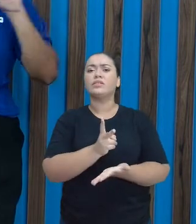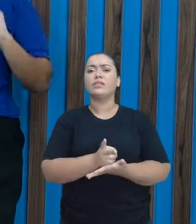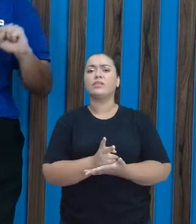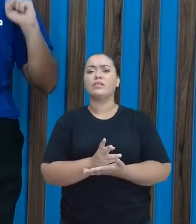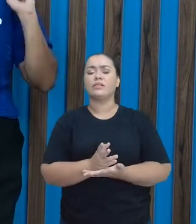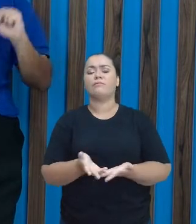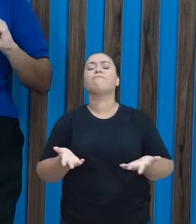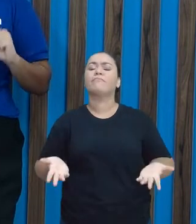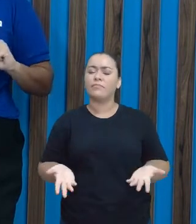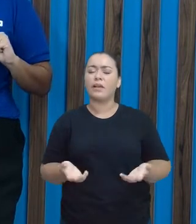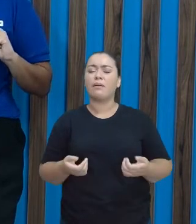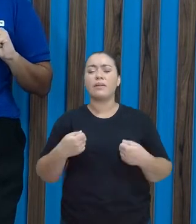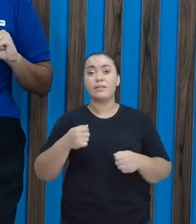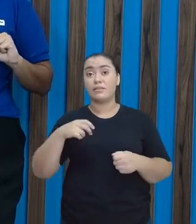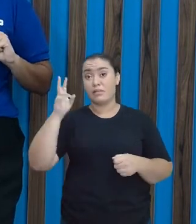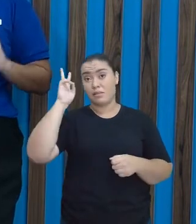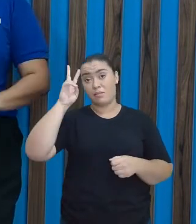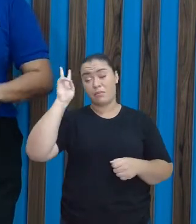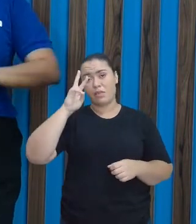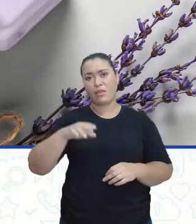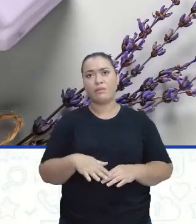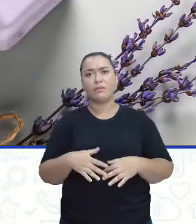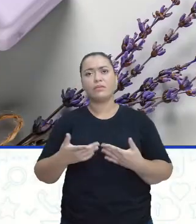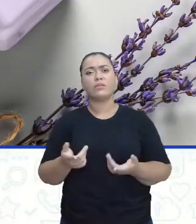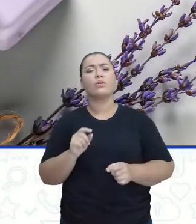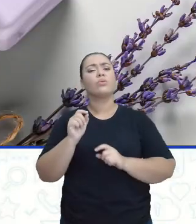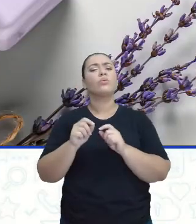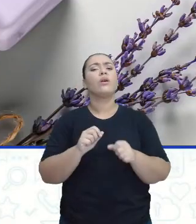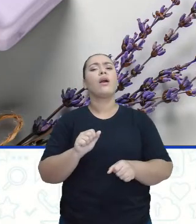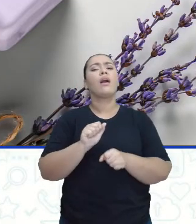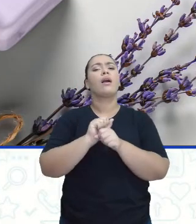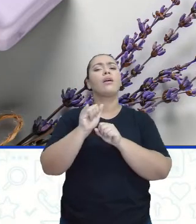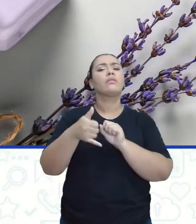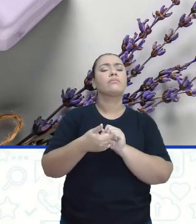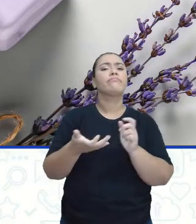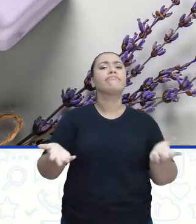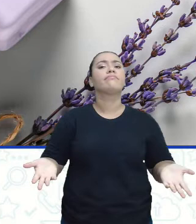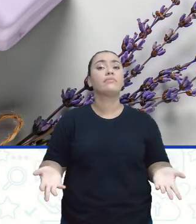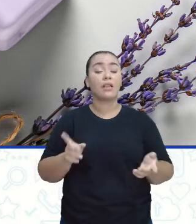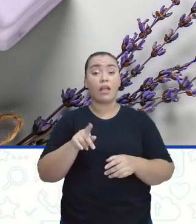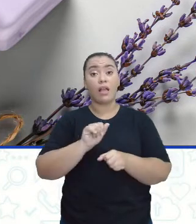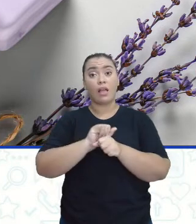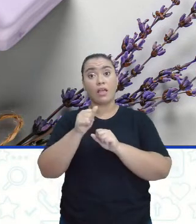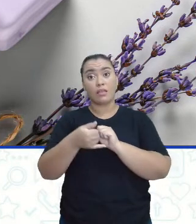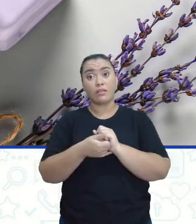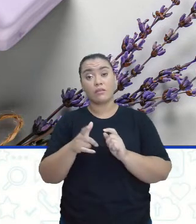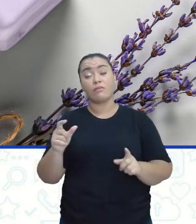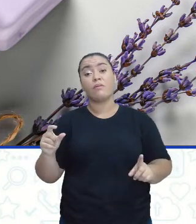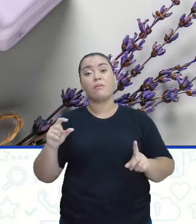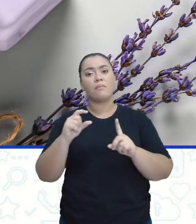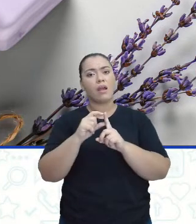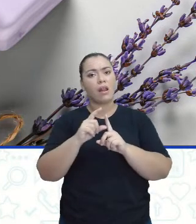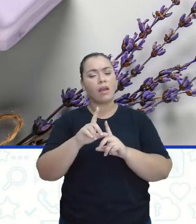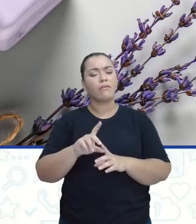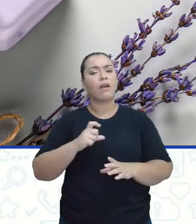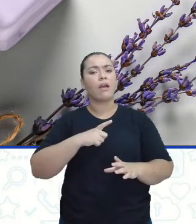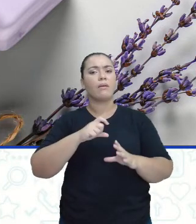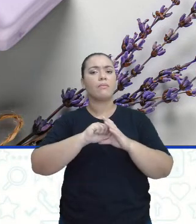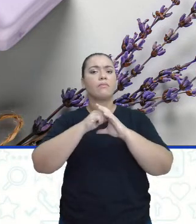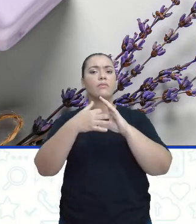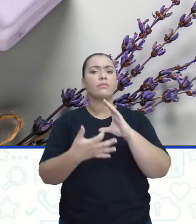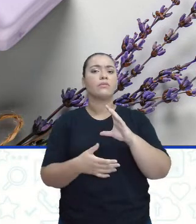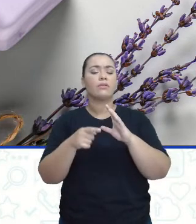vamos dar uma relembrada, né? Então, ó, o que é o adjetivo? Adjetivos são palavras que caracterizam